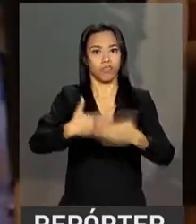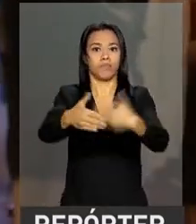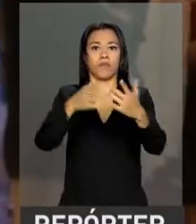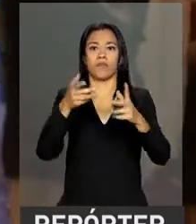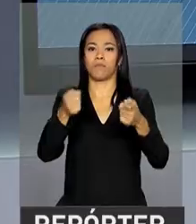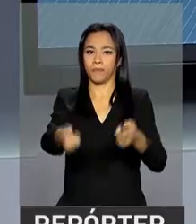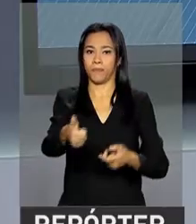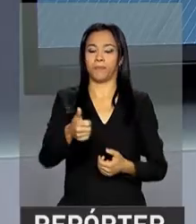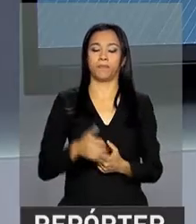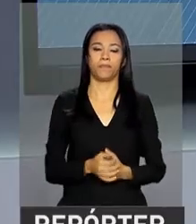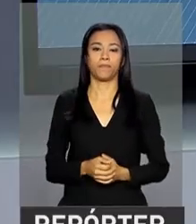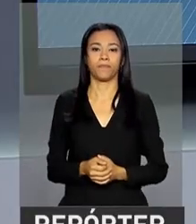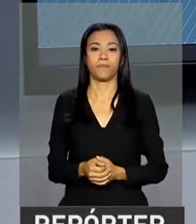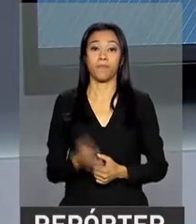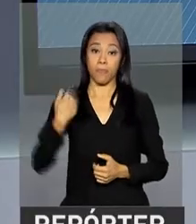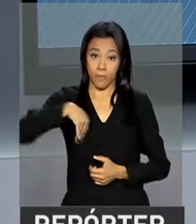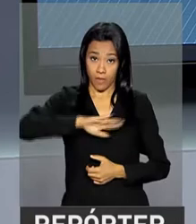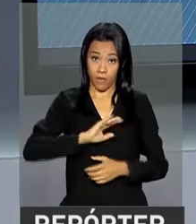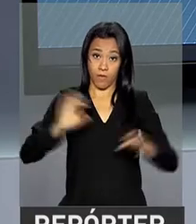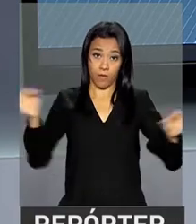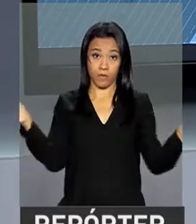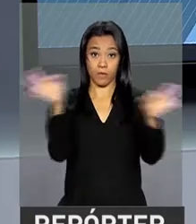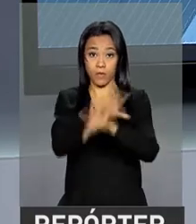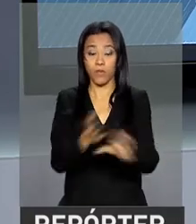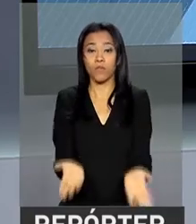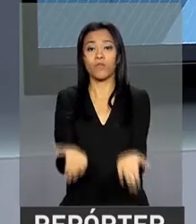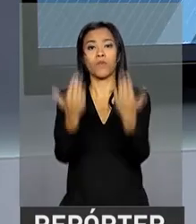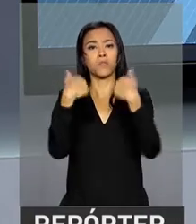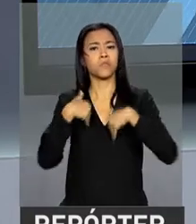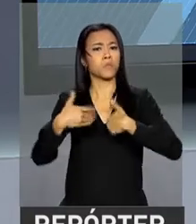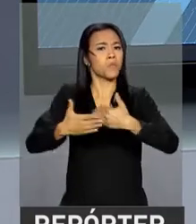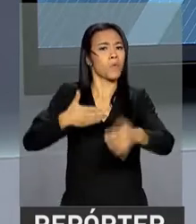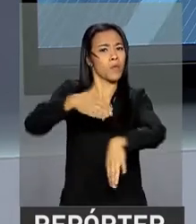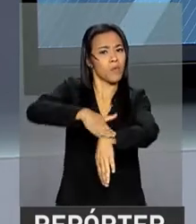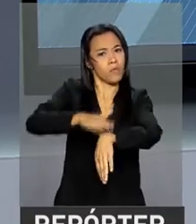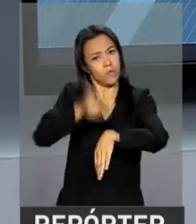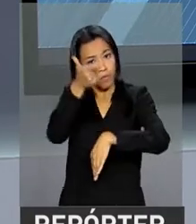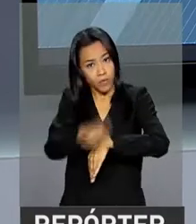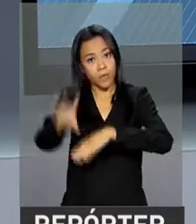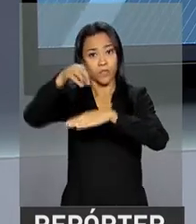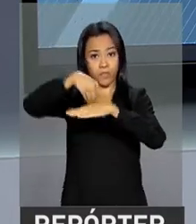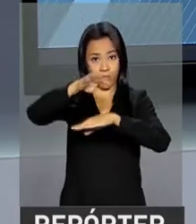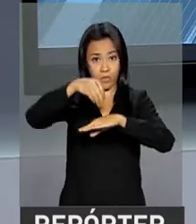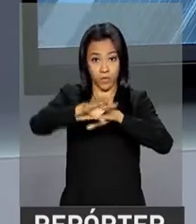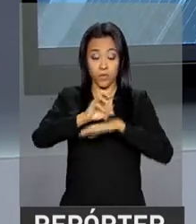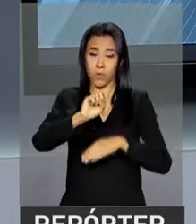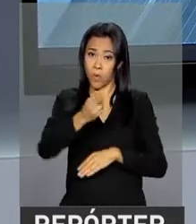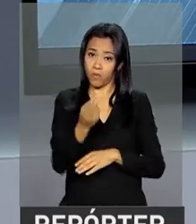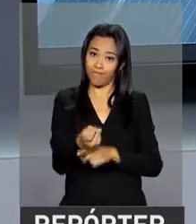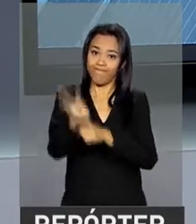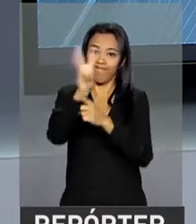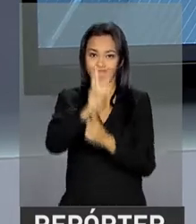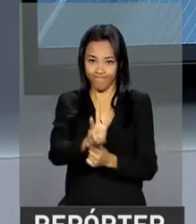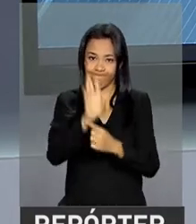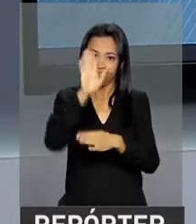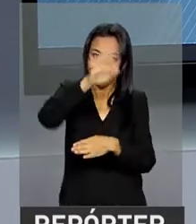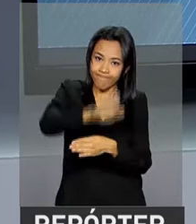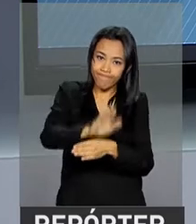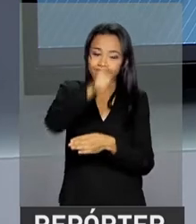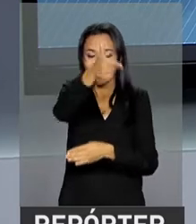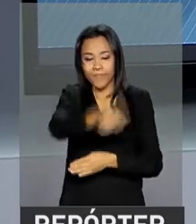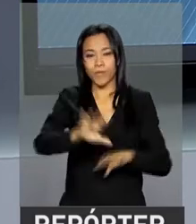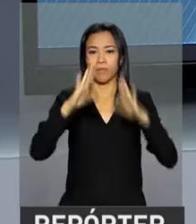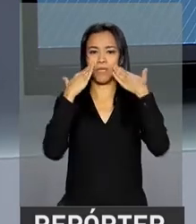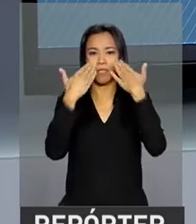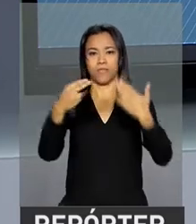rápida nós ficamos por aqui voltamos a qualquer momento com outras informações ou às três da tarde na próxima edição do